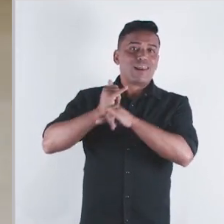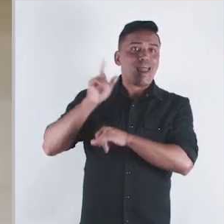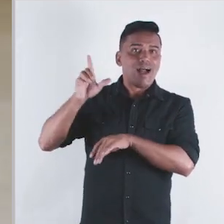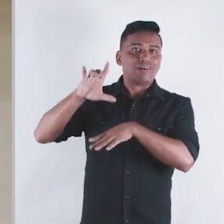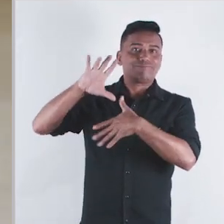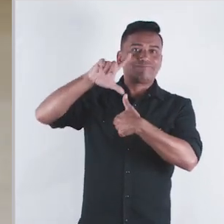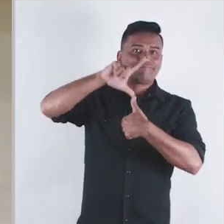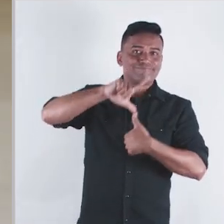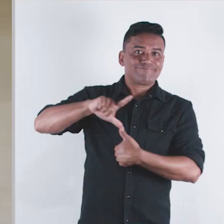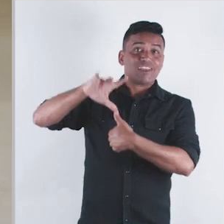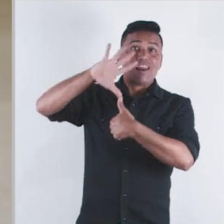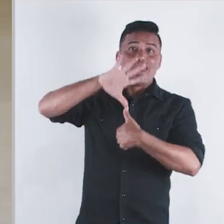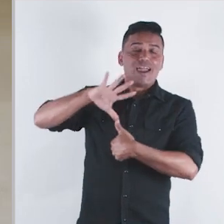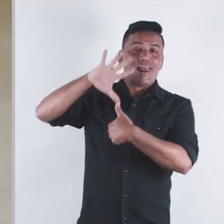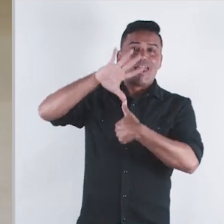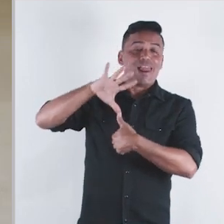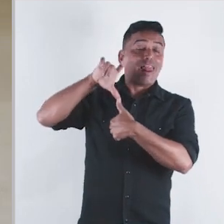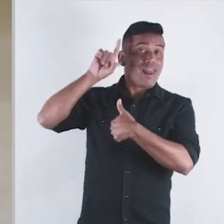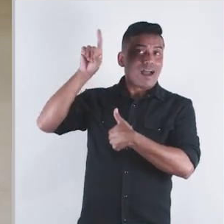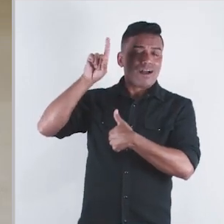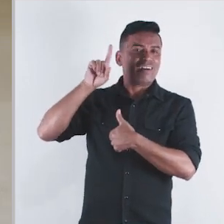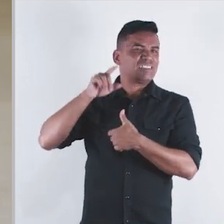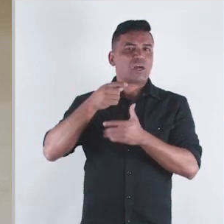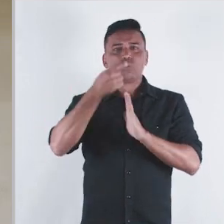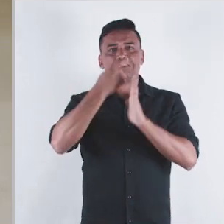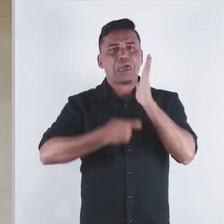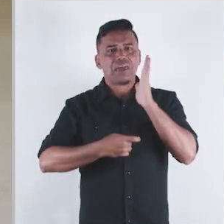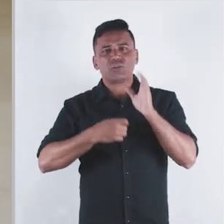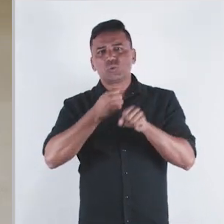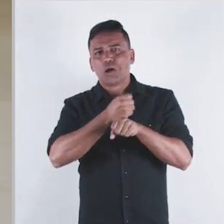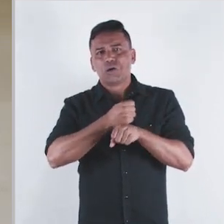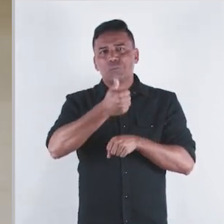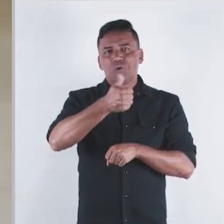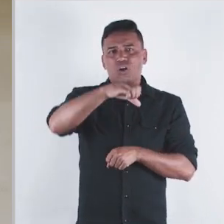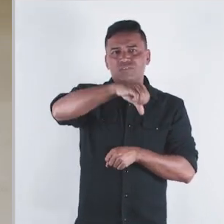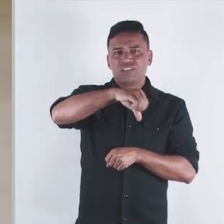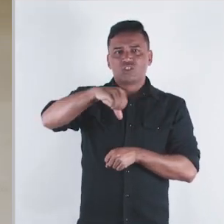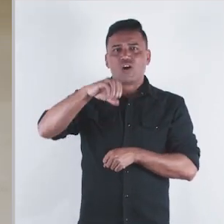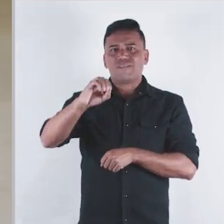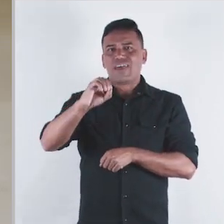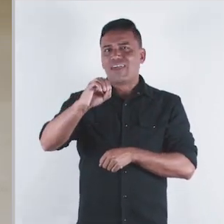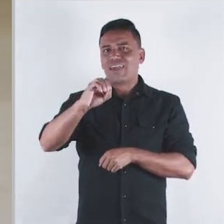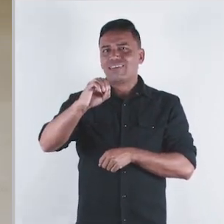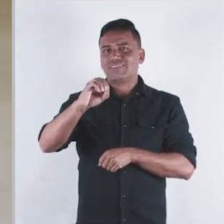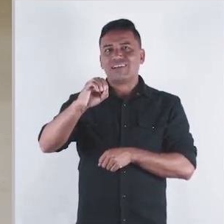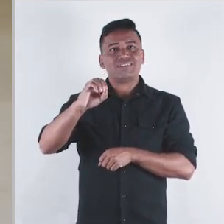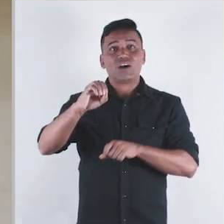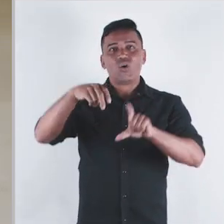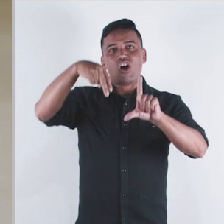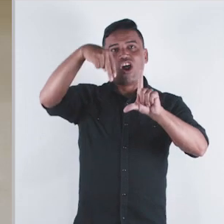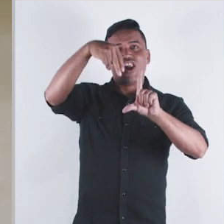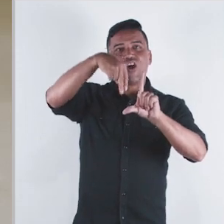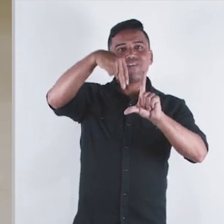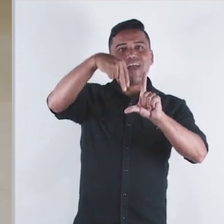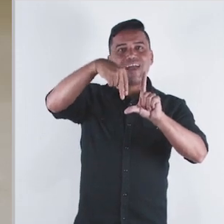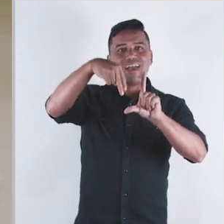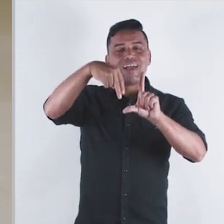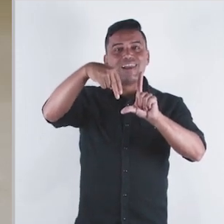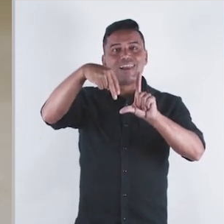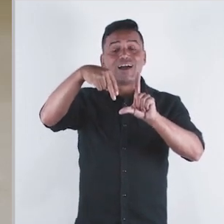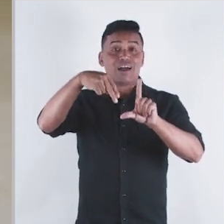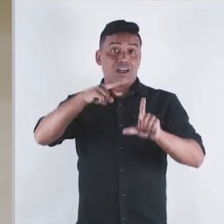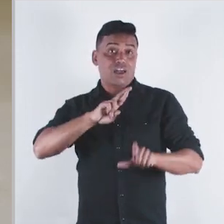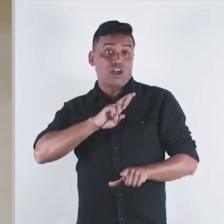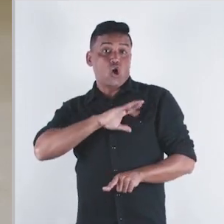exemplares de hipertextos, por exemplo, da década de 90. Estou lembrando de uma novela hipertextual que é o romance